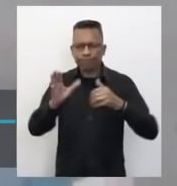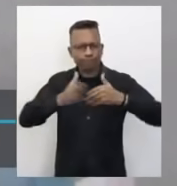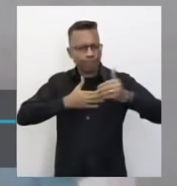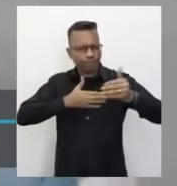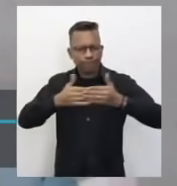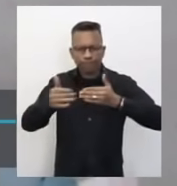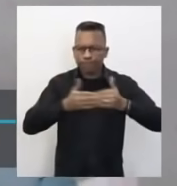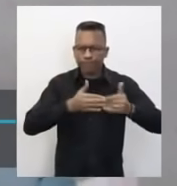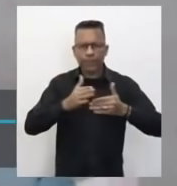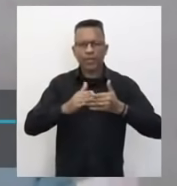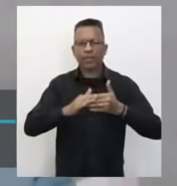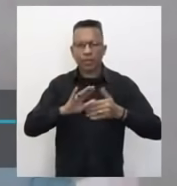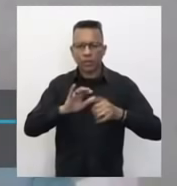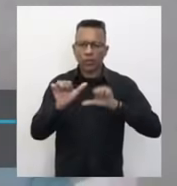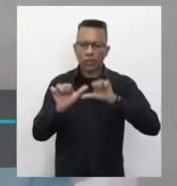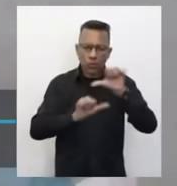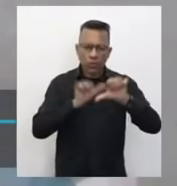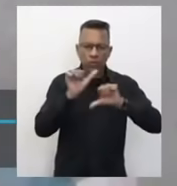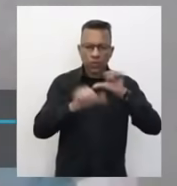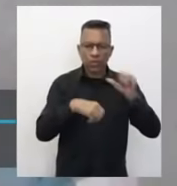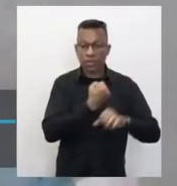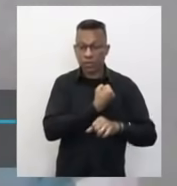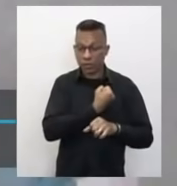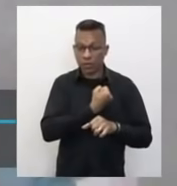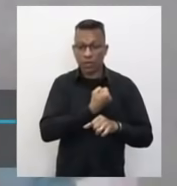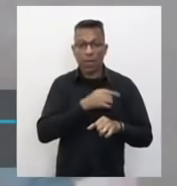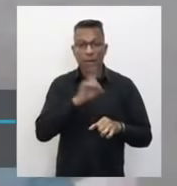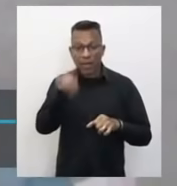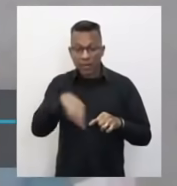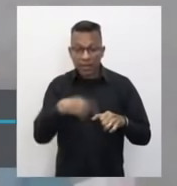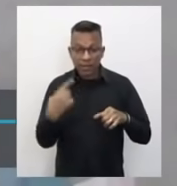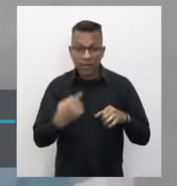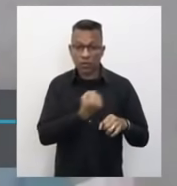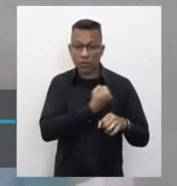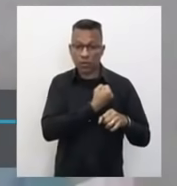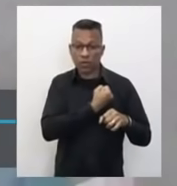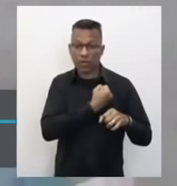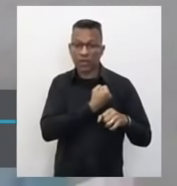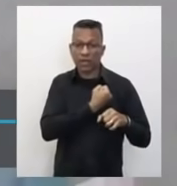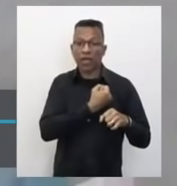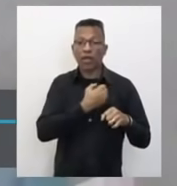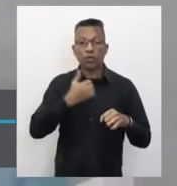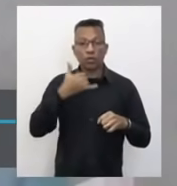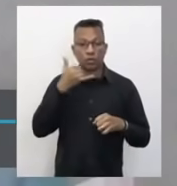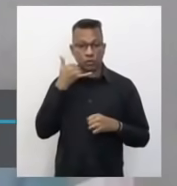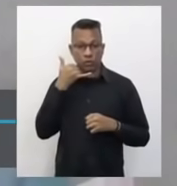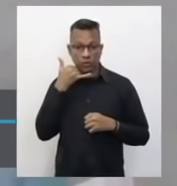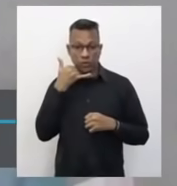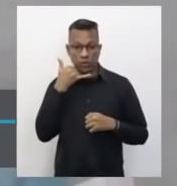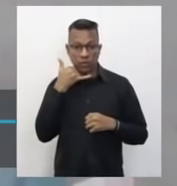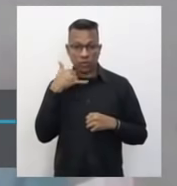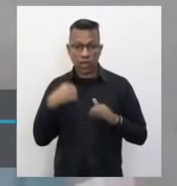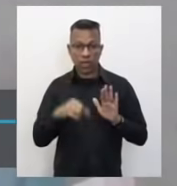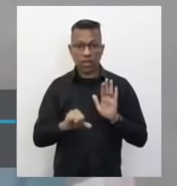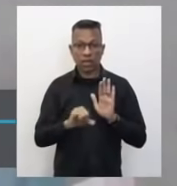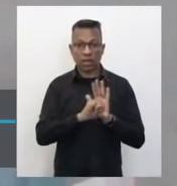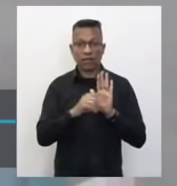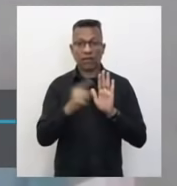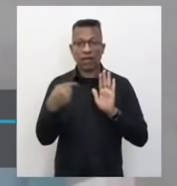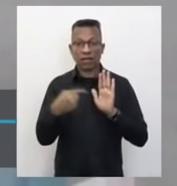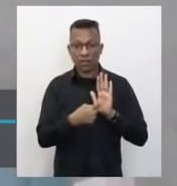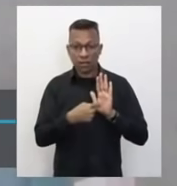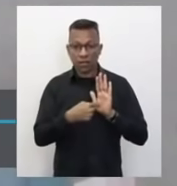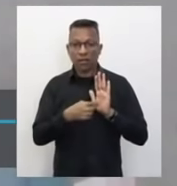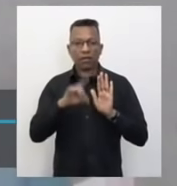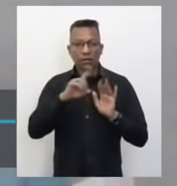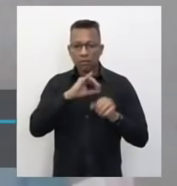número quantas vezes você quiser. Ele sempre vai estar vinculado ao seu número de identificação mesmo nacional. Ele